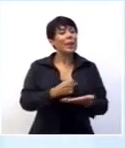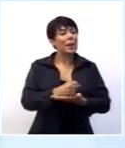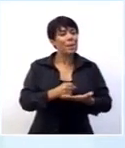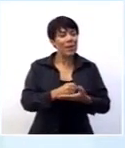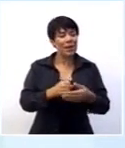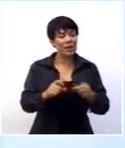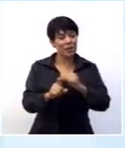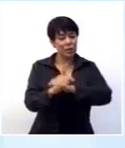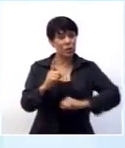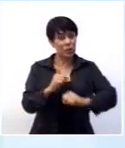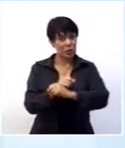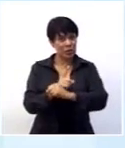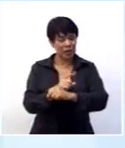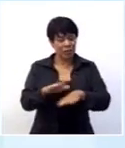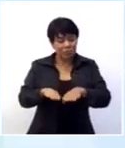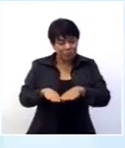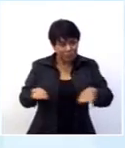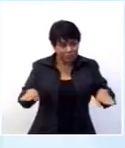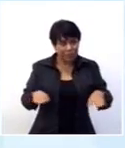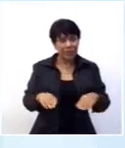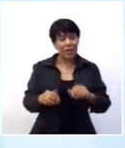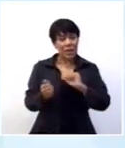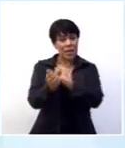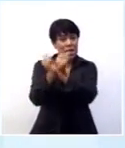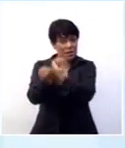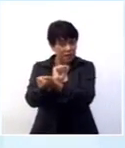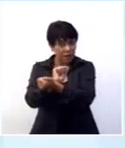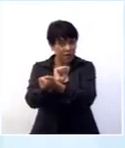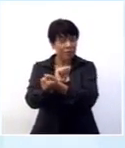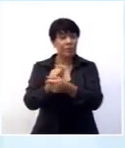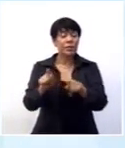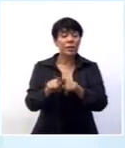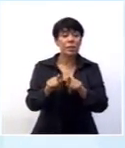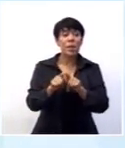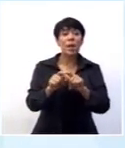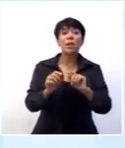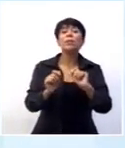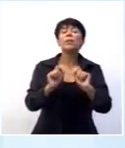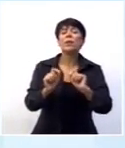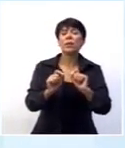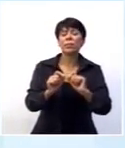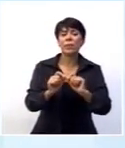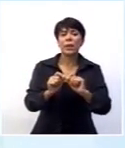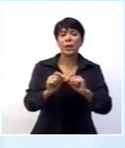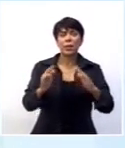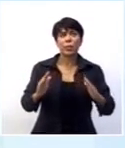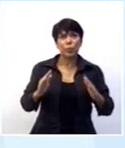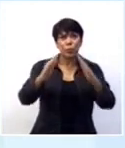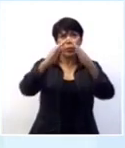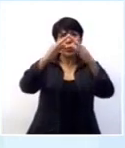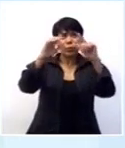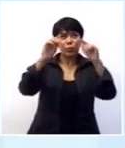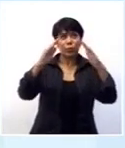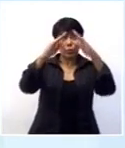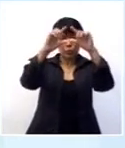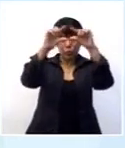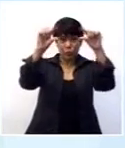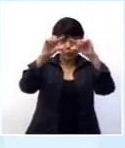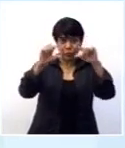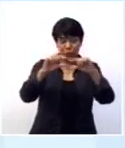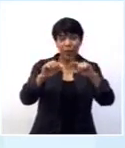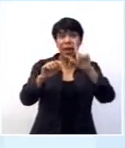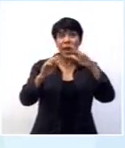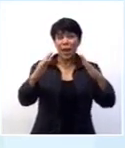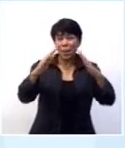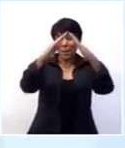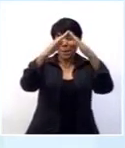social, na base a gente tem os escravos, tá? Então, de uma forma geral, a parte superior da pirâmide é a organização